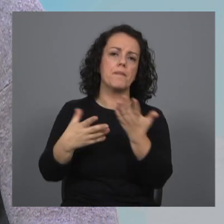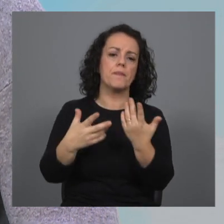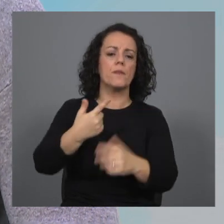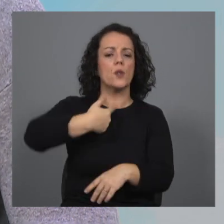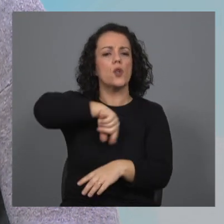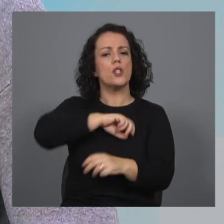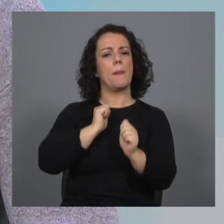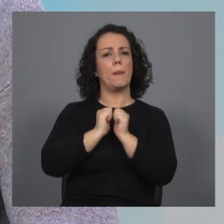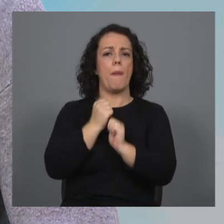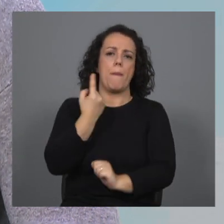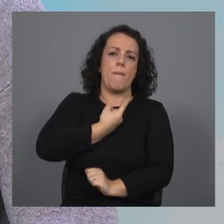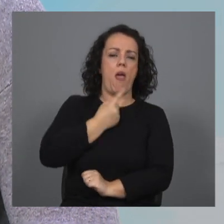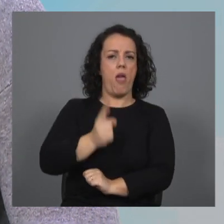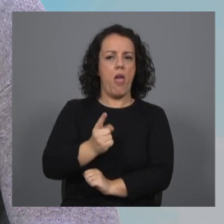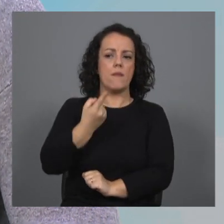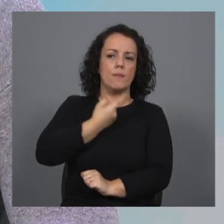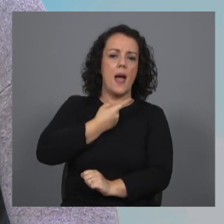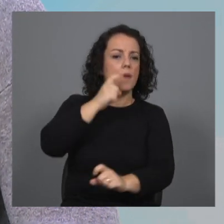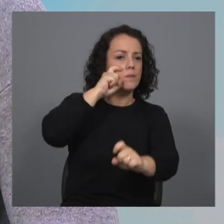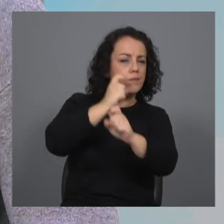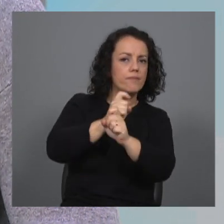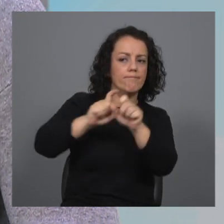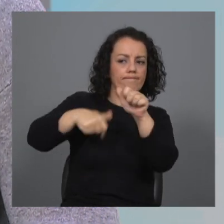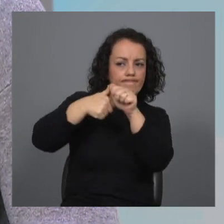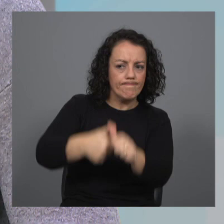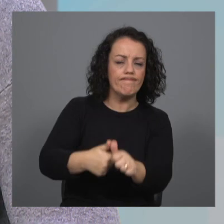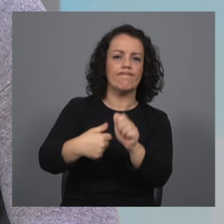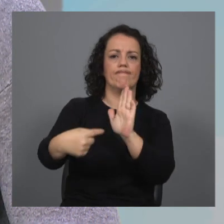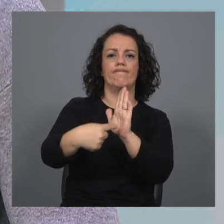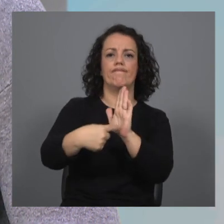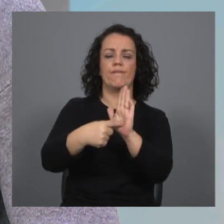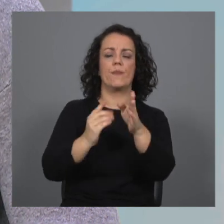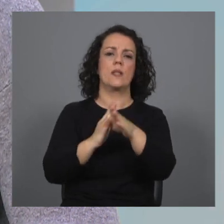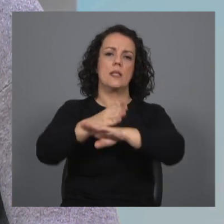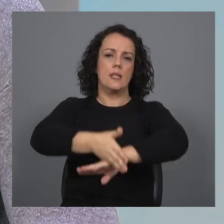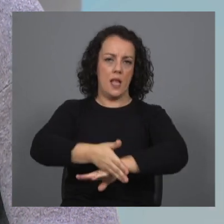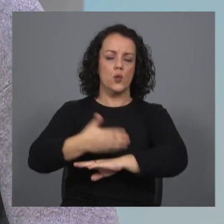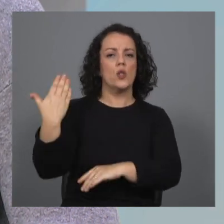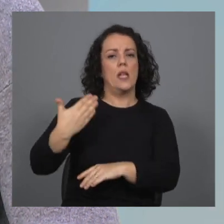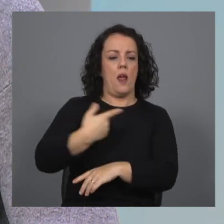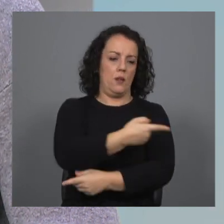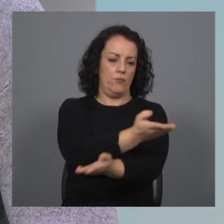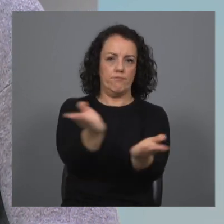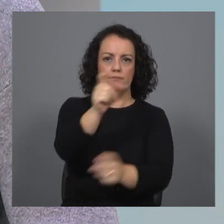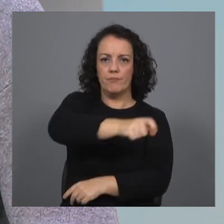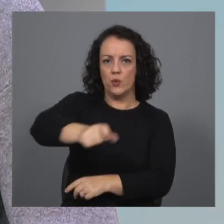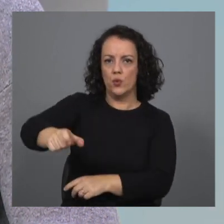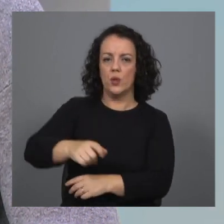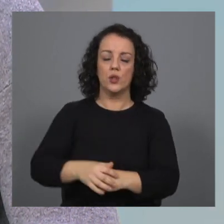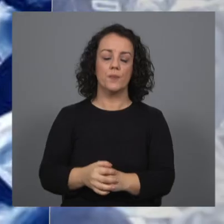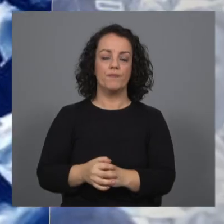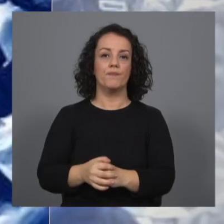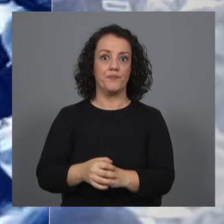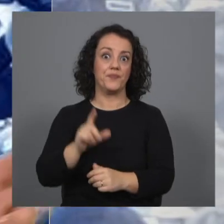papel tem que ser este, não é? De garantir o cumprimento do acesso aos direitos destas pessoas. E fica também